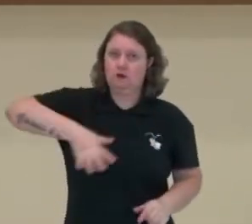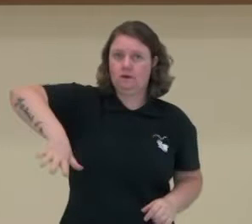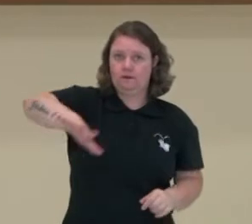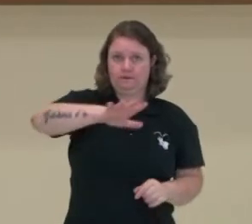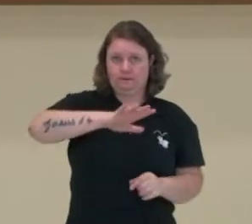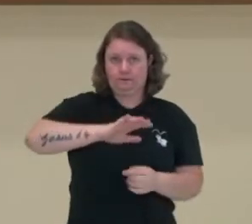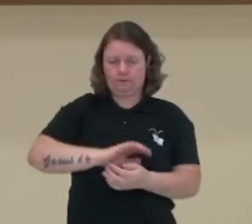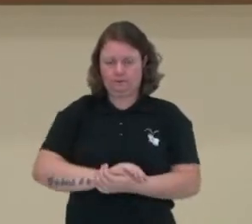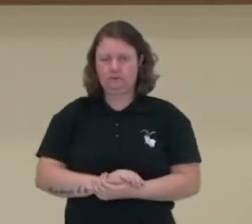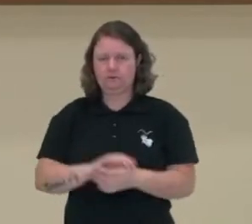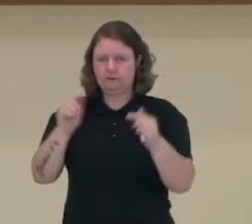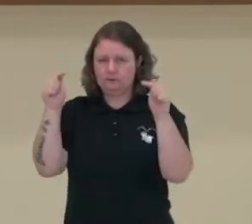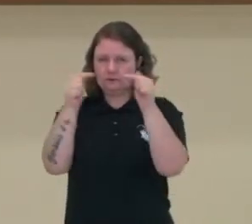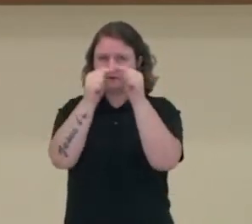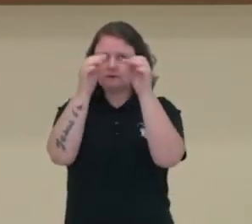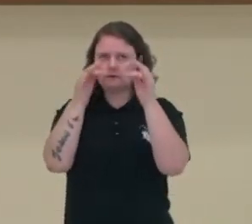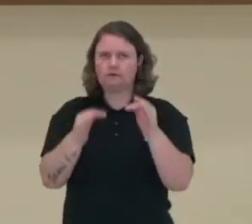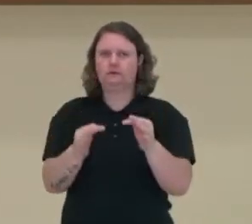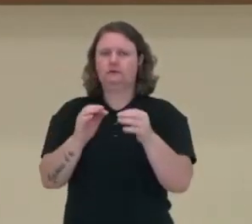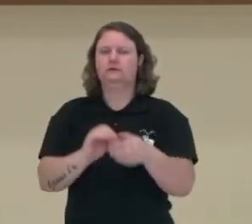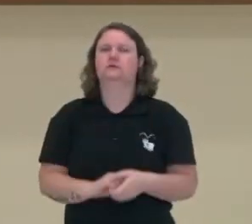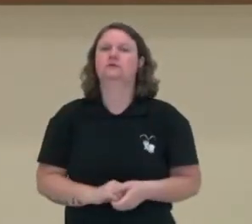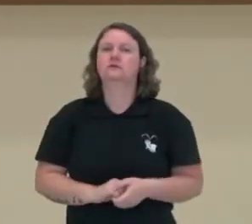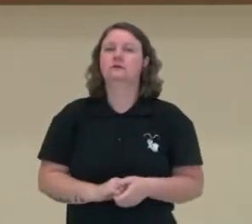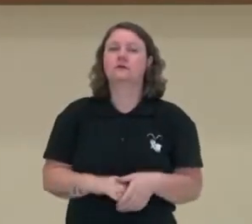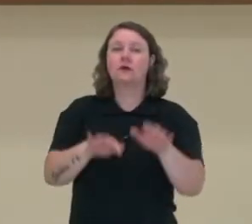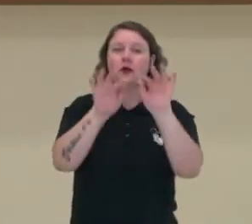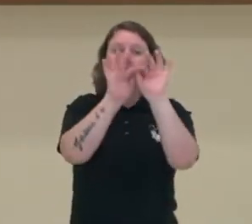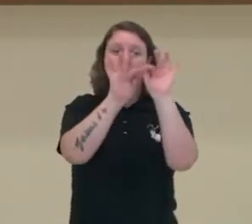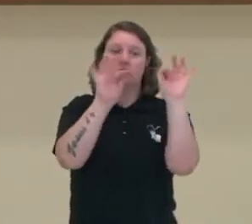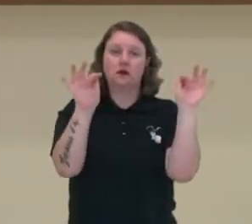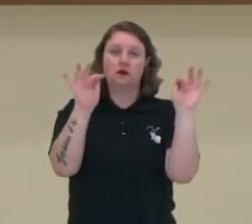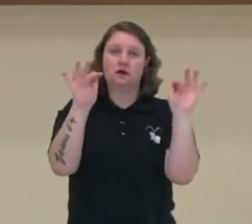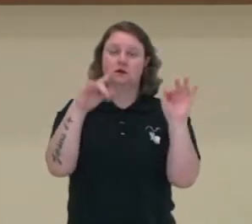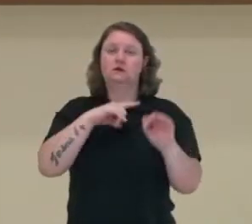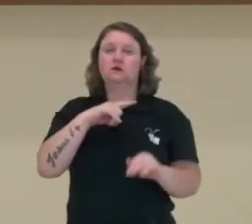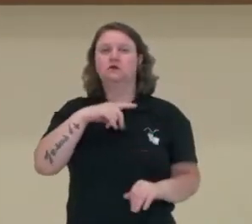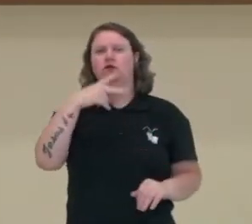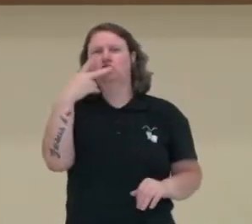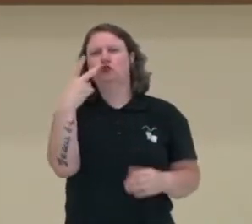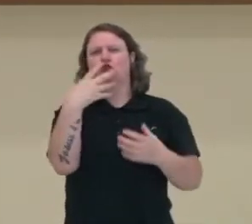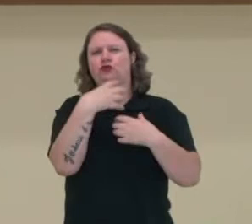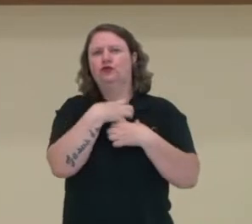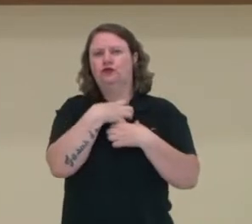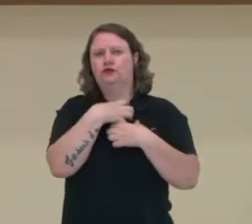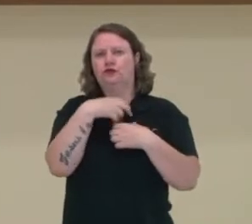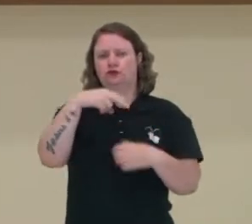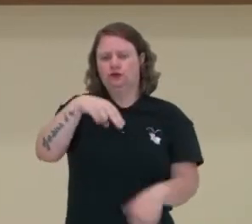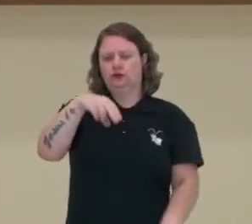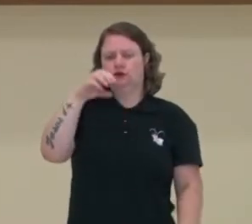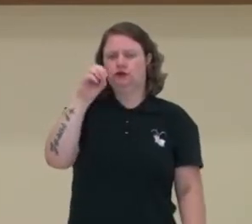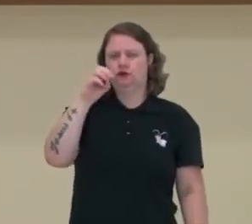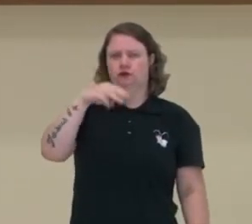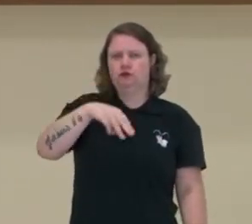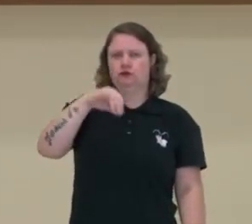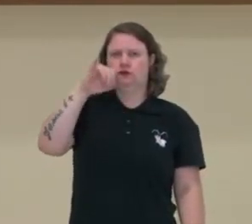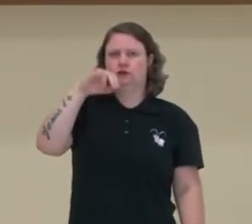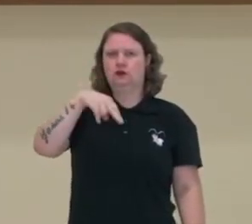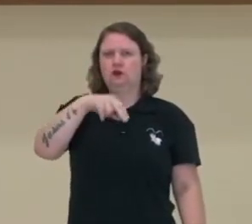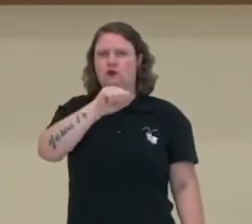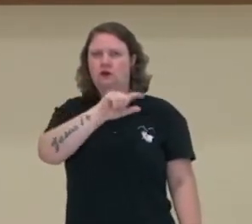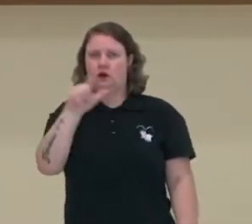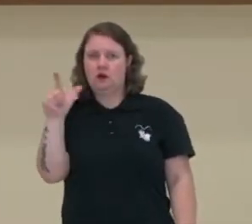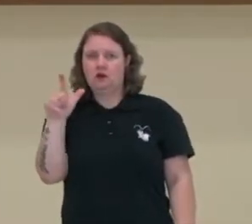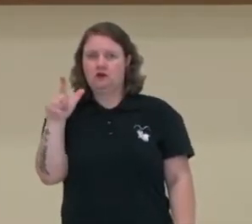beleza? E a frase, então, ela pode ter duas formas. Ela pode ser nominal, certo? Que ela não